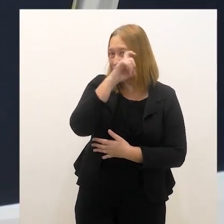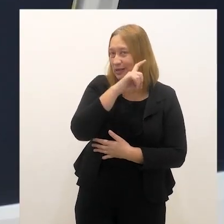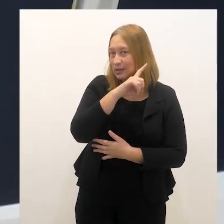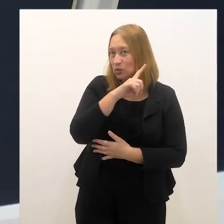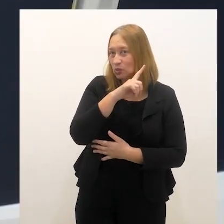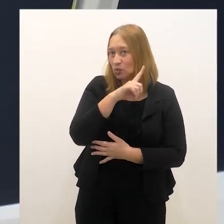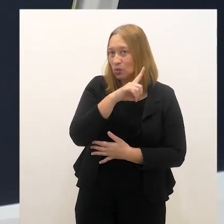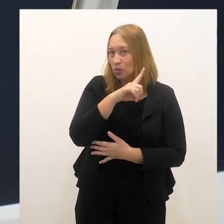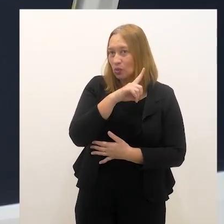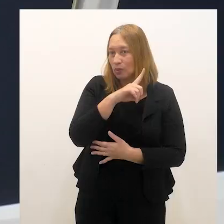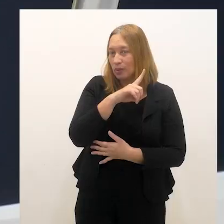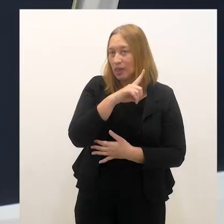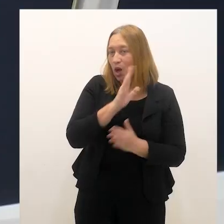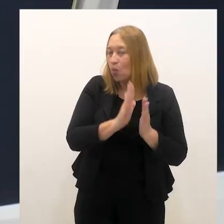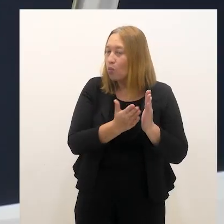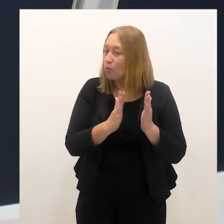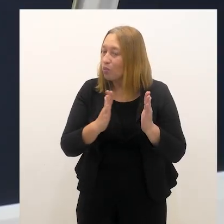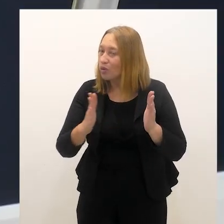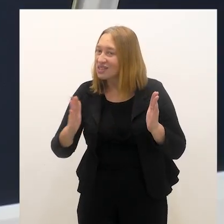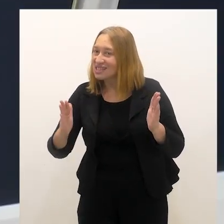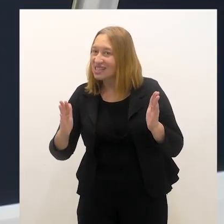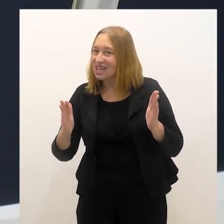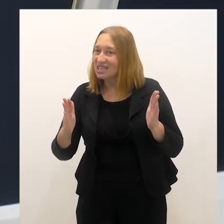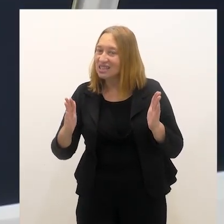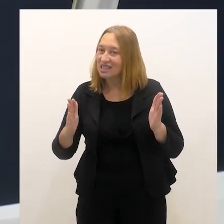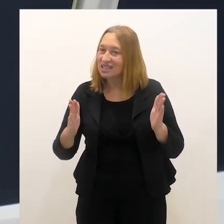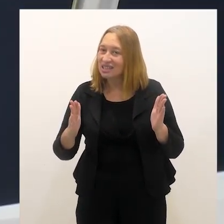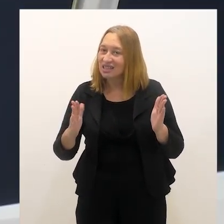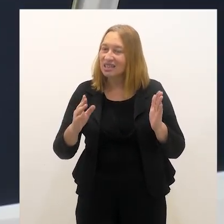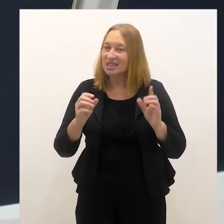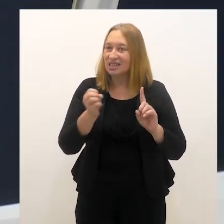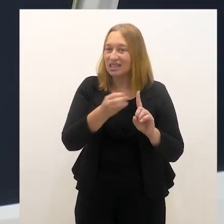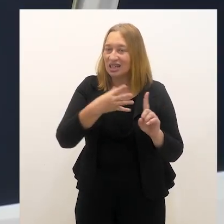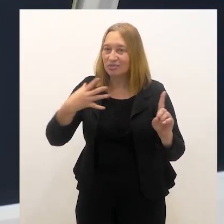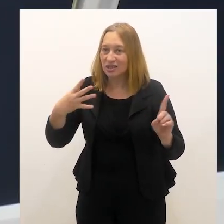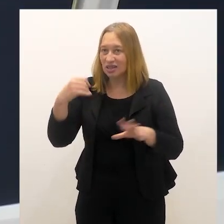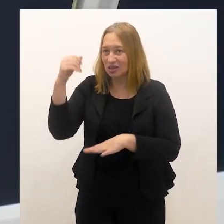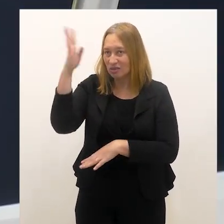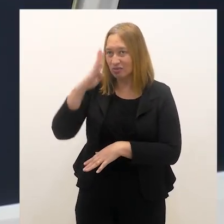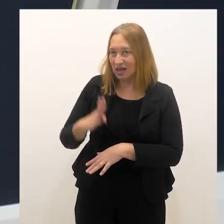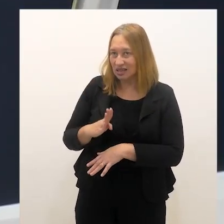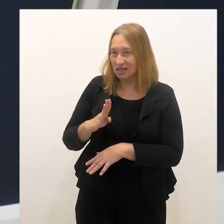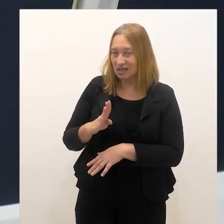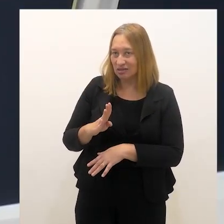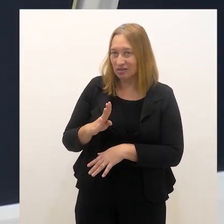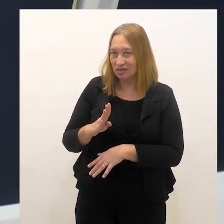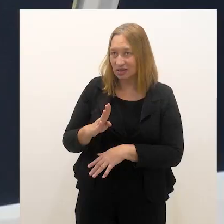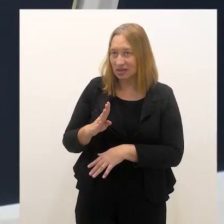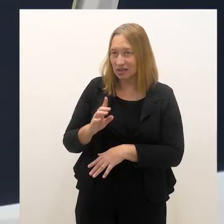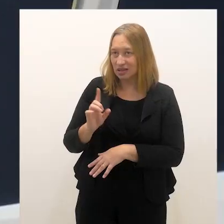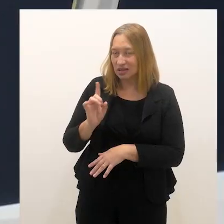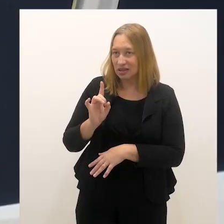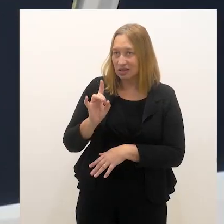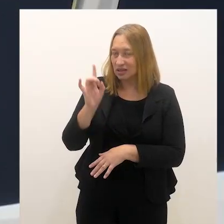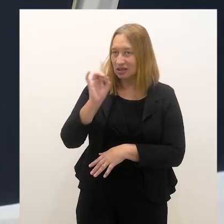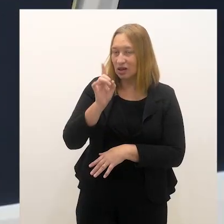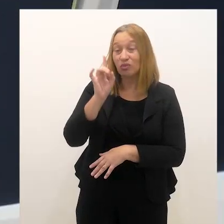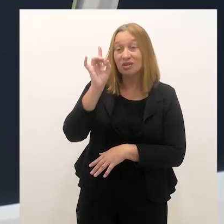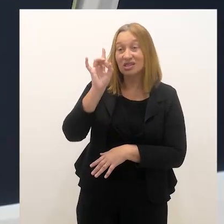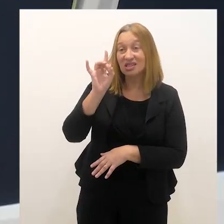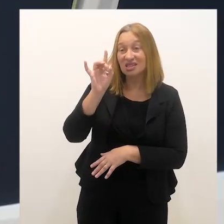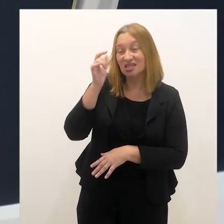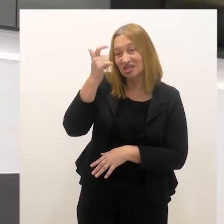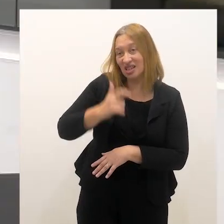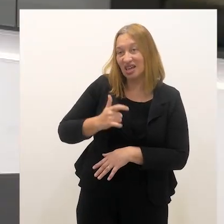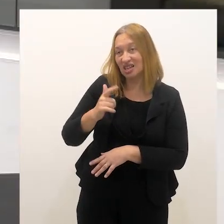difícil um processo de ser LGBT no Brasil não ser difícil,